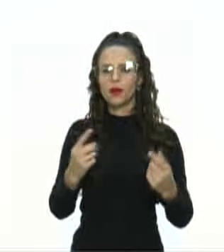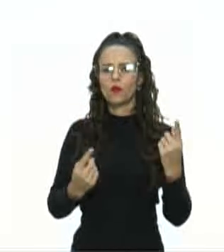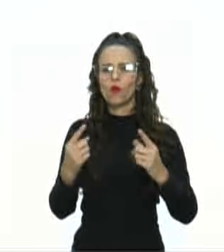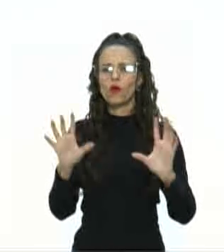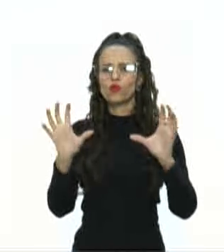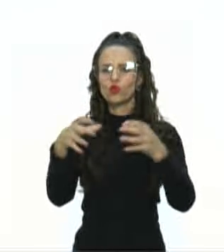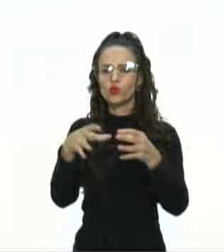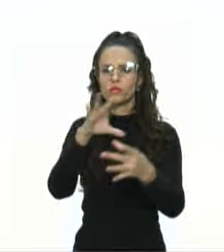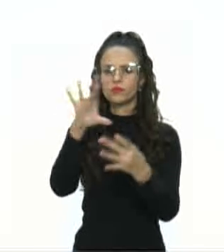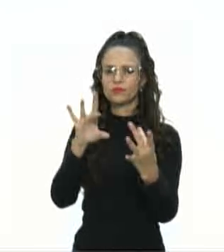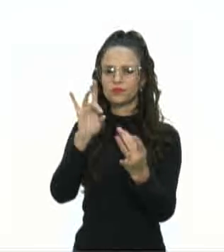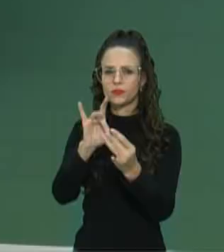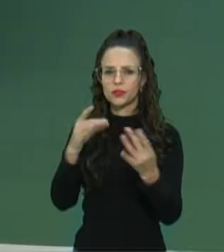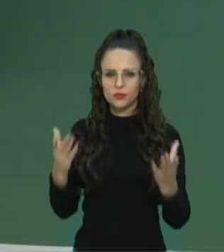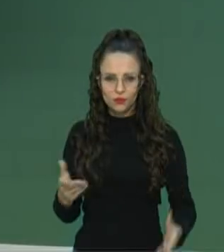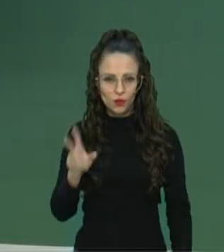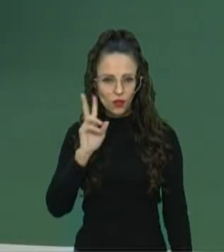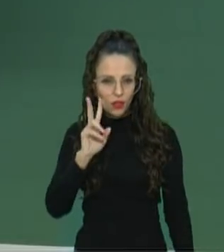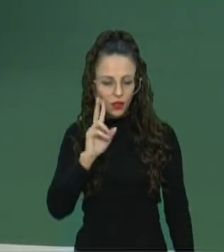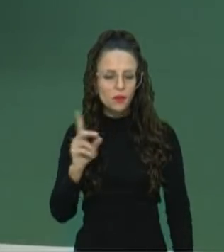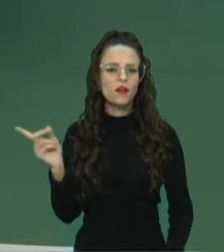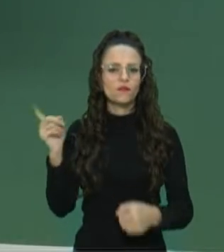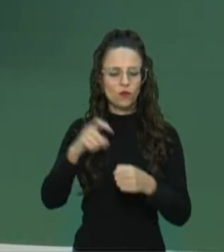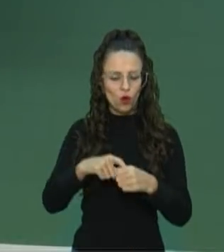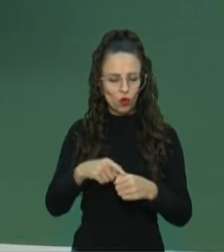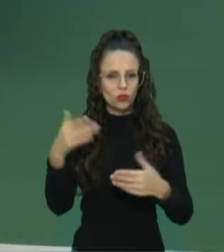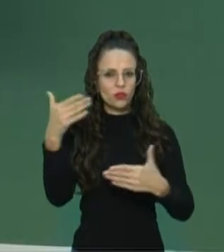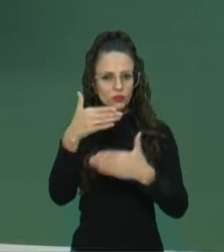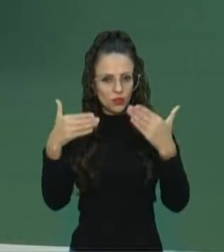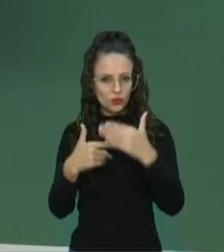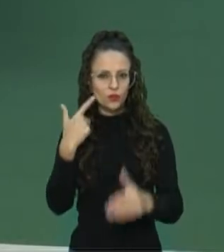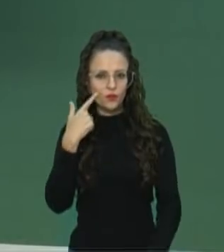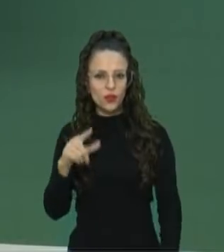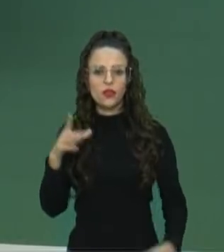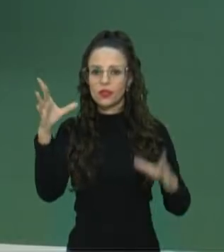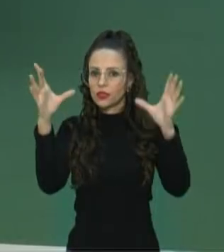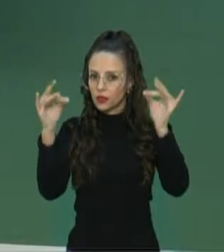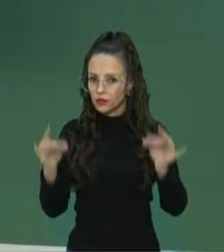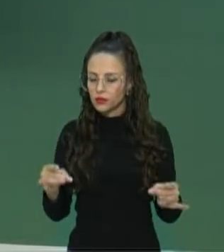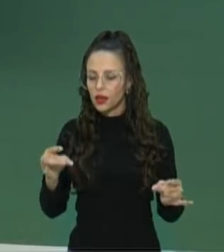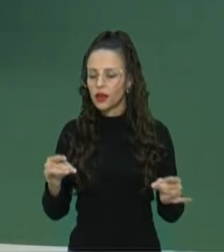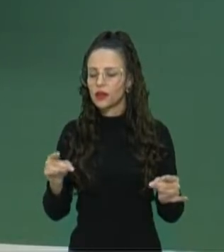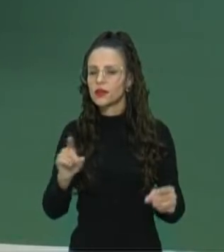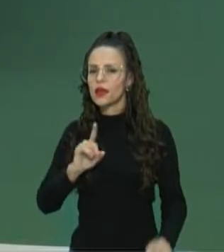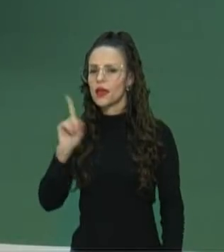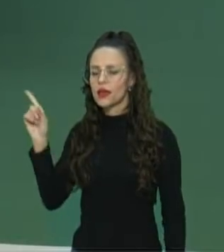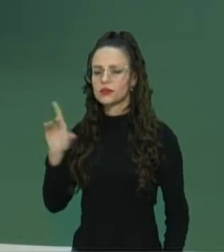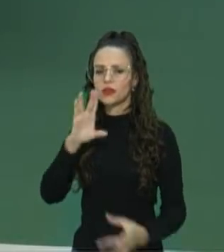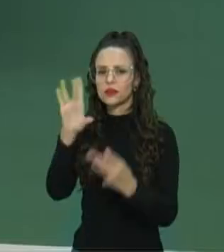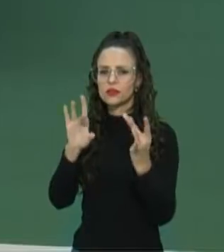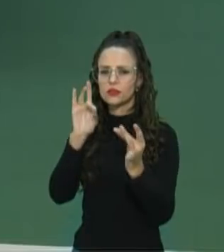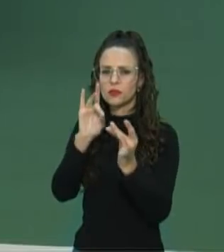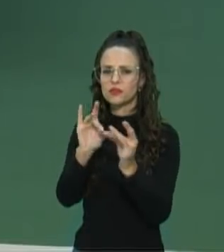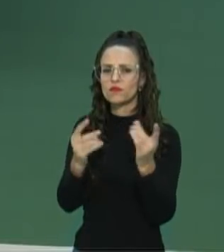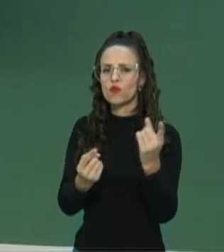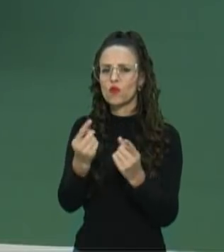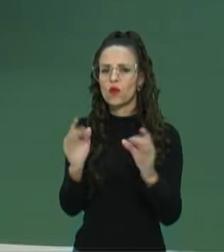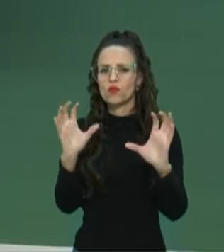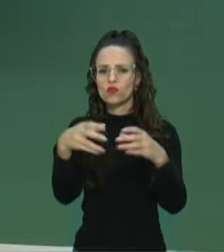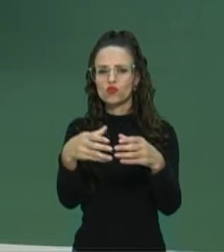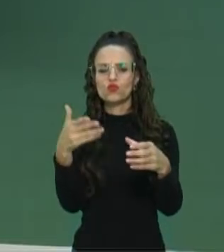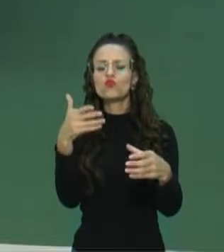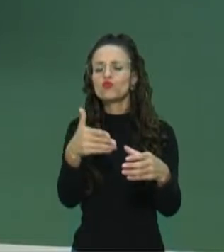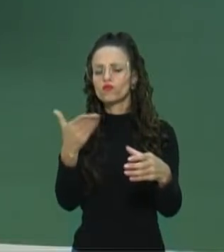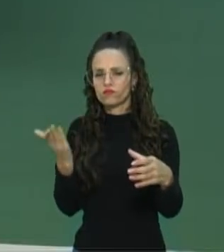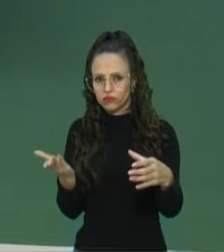categoria esse mapa pertence? Lembra lá, volta, revê os detalhes, então temos detalhes que trazem informações que esse mapa traz,